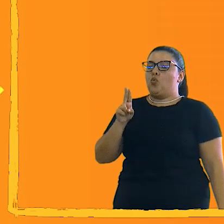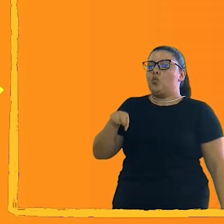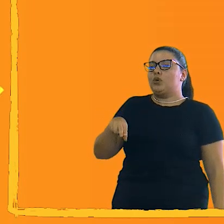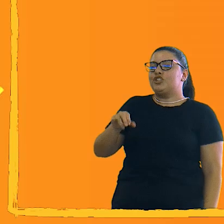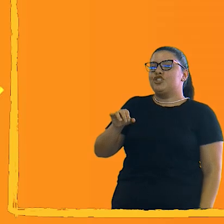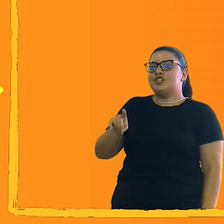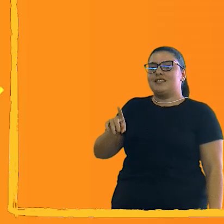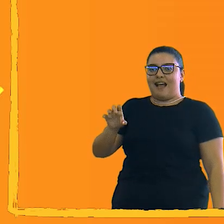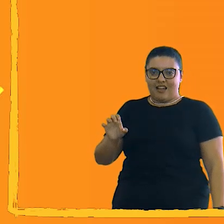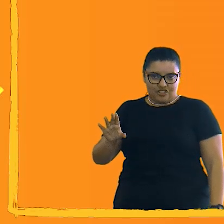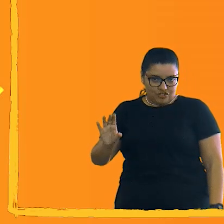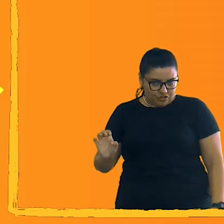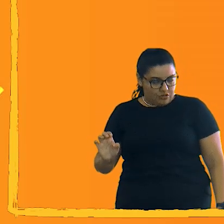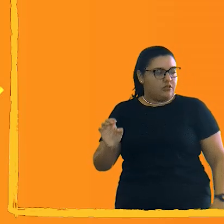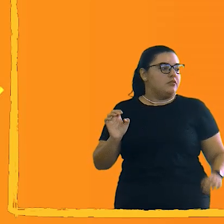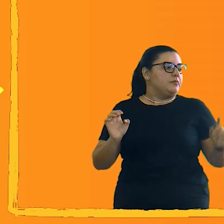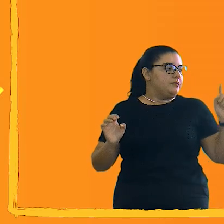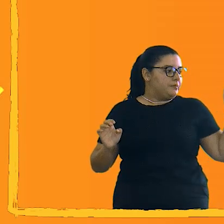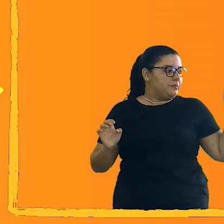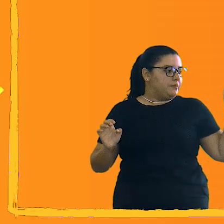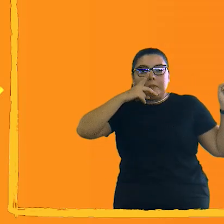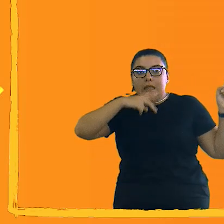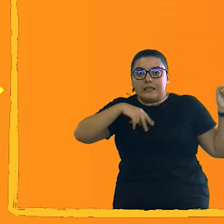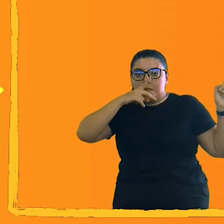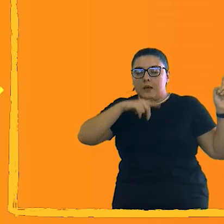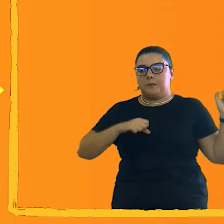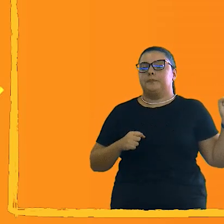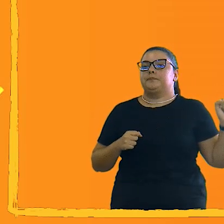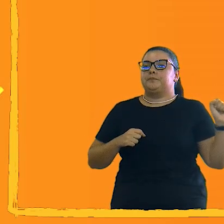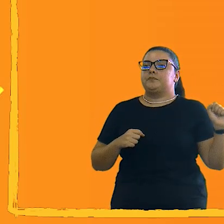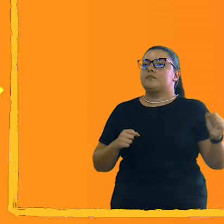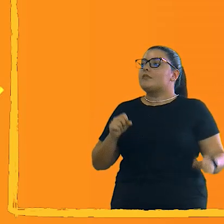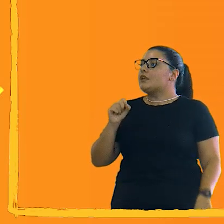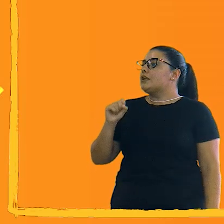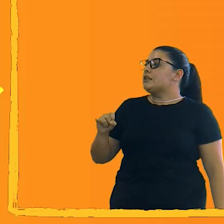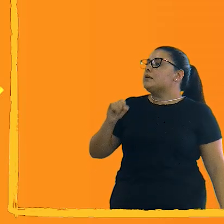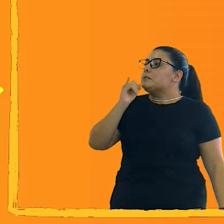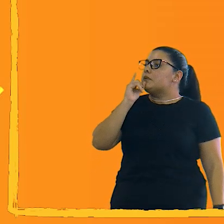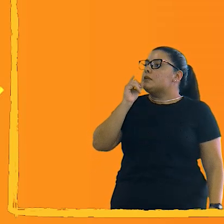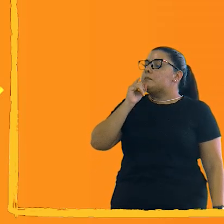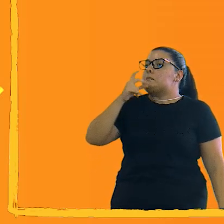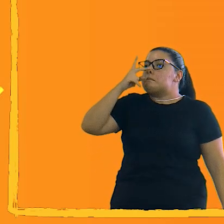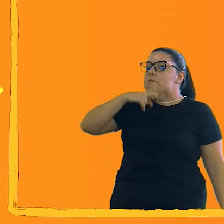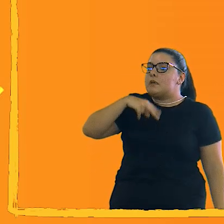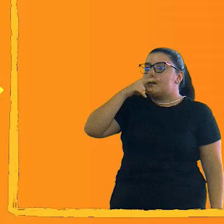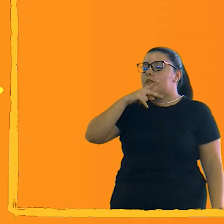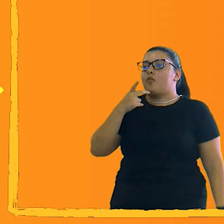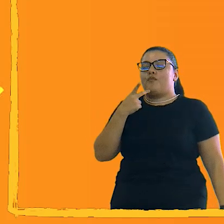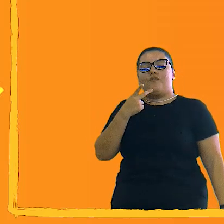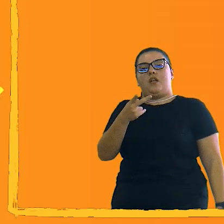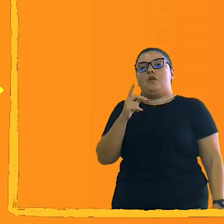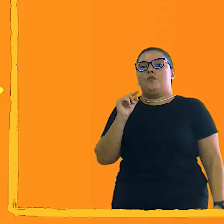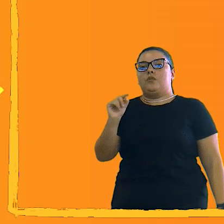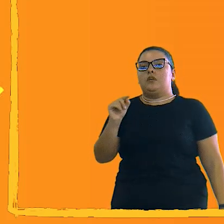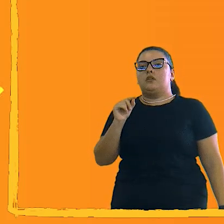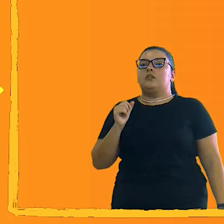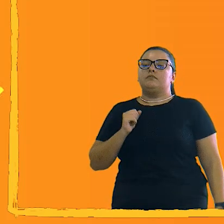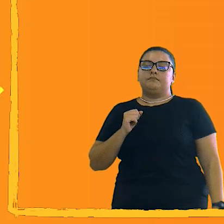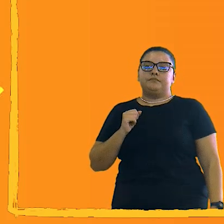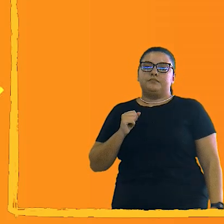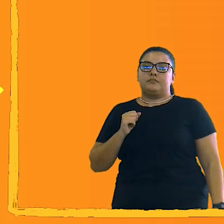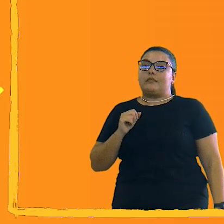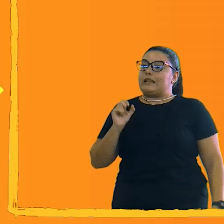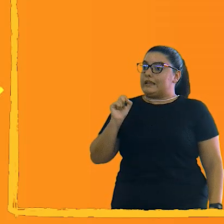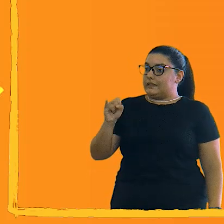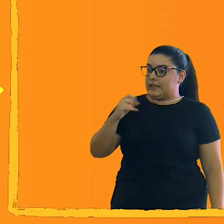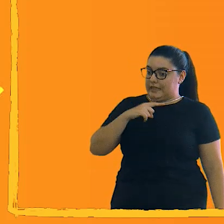unidade na mesma unidade pessoal quando eu falo mesma unidade eu quero dizer para você que